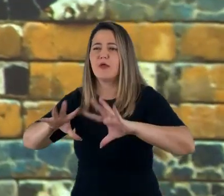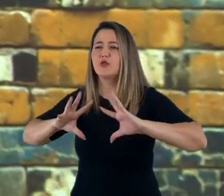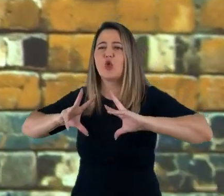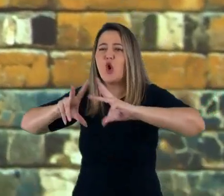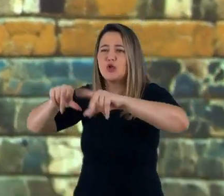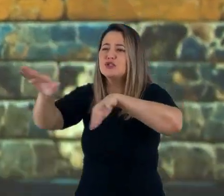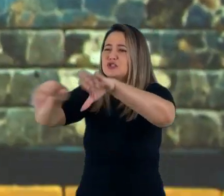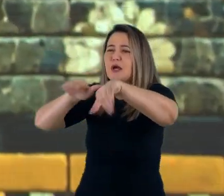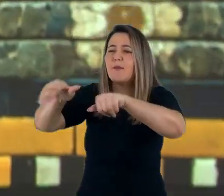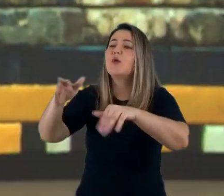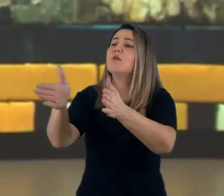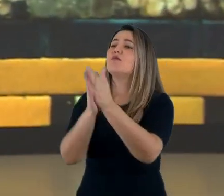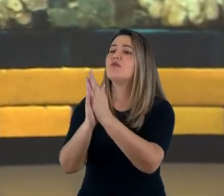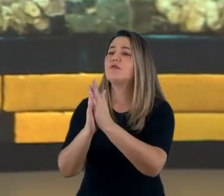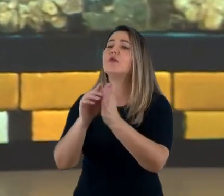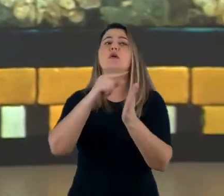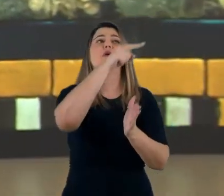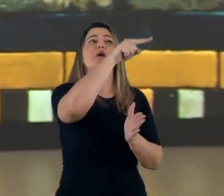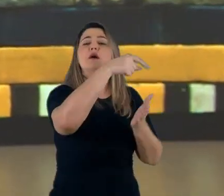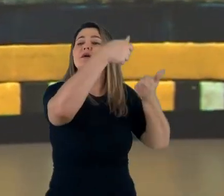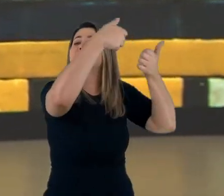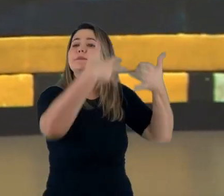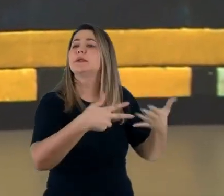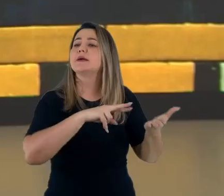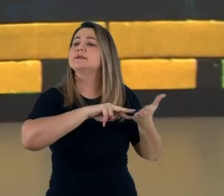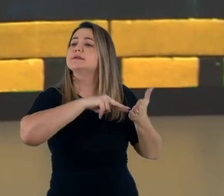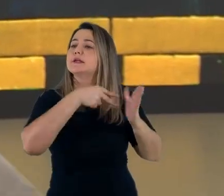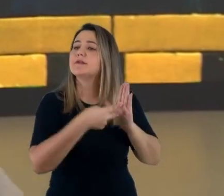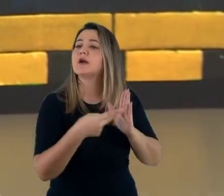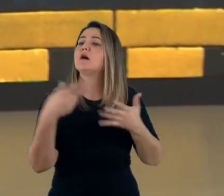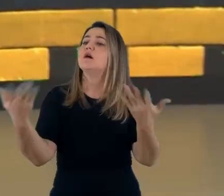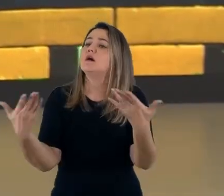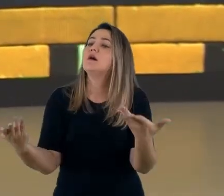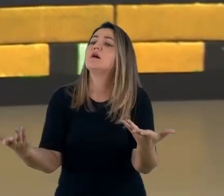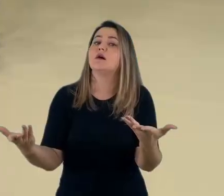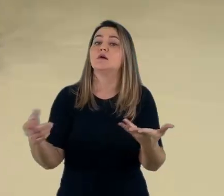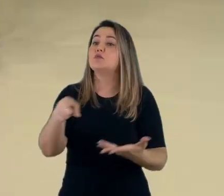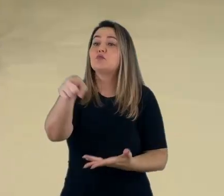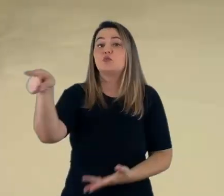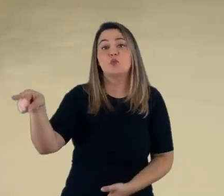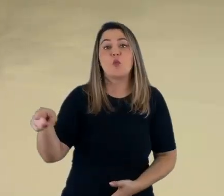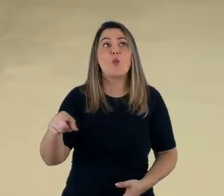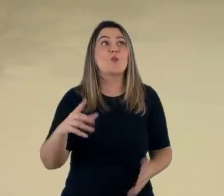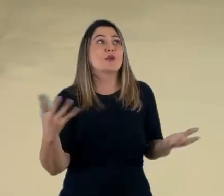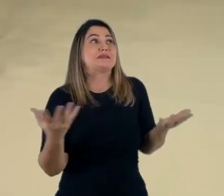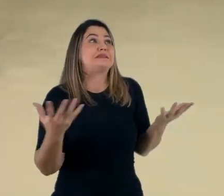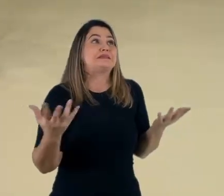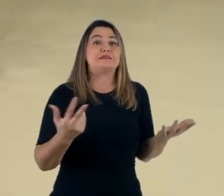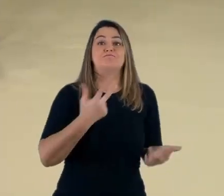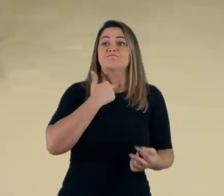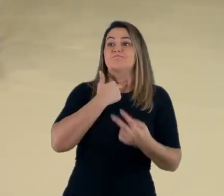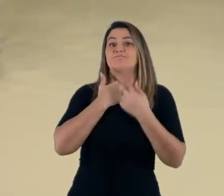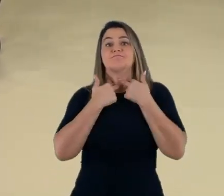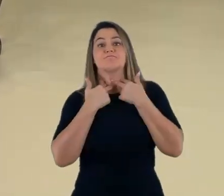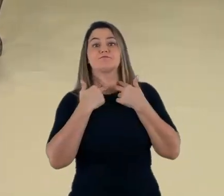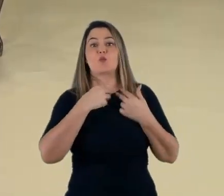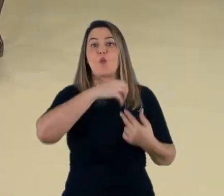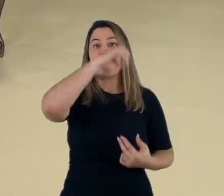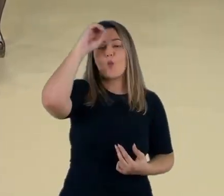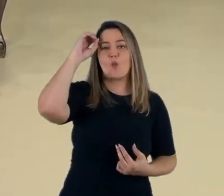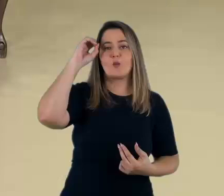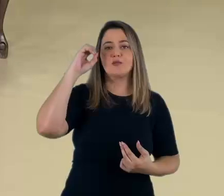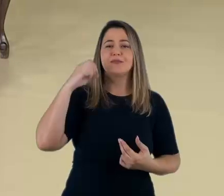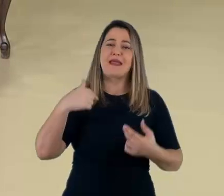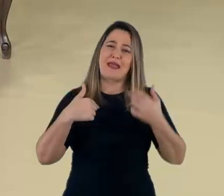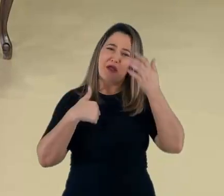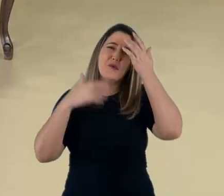mas ninguém sabia o que fazer ou o que dizer para o rei. Eu fico parando para pensar na cena